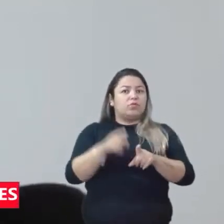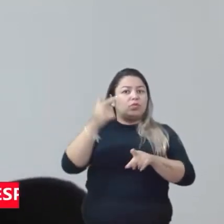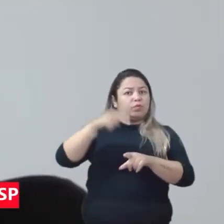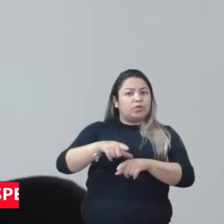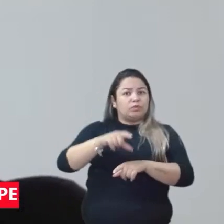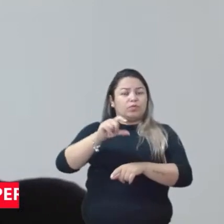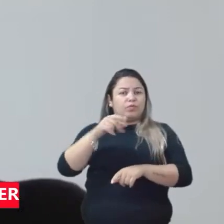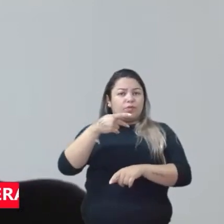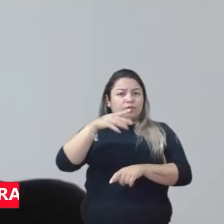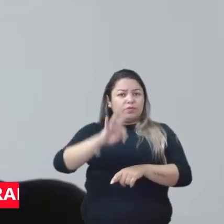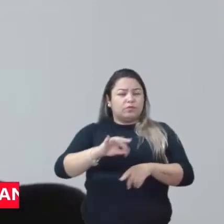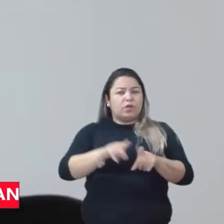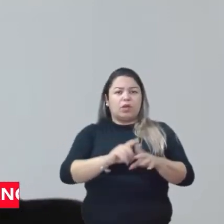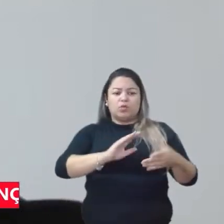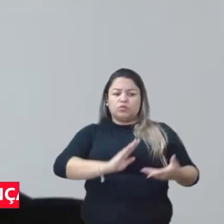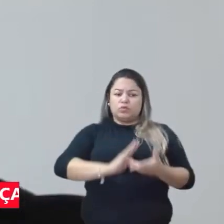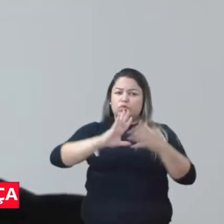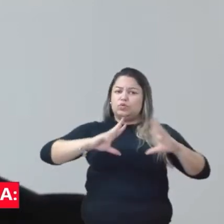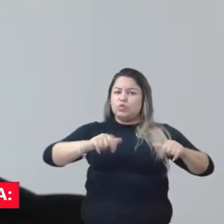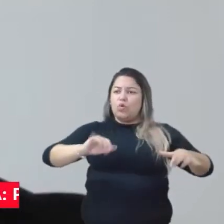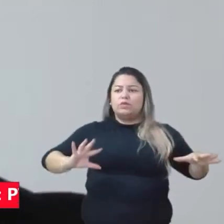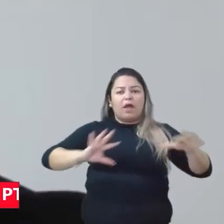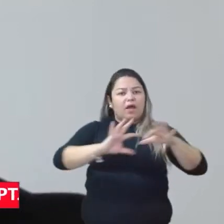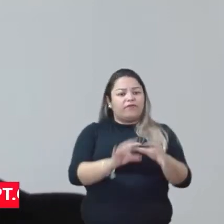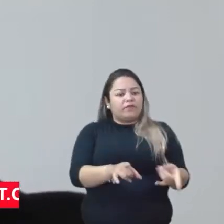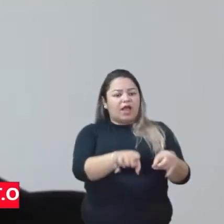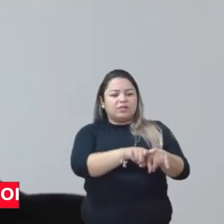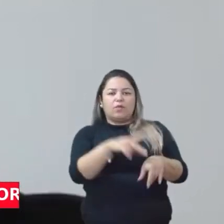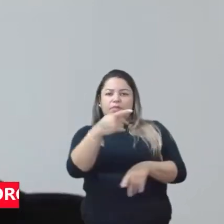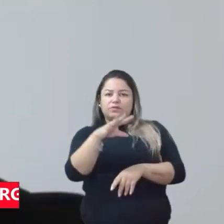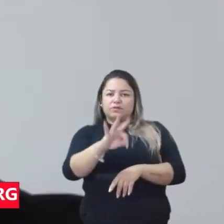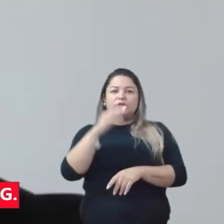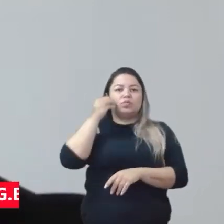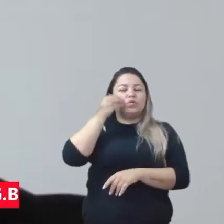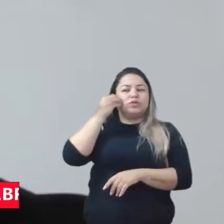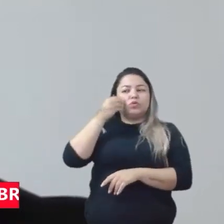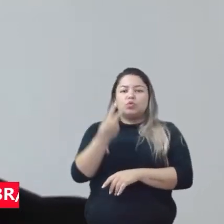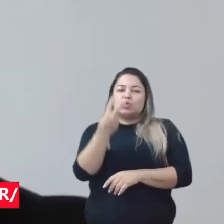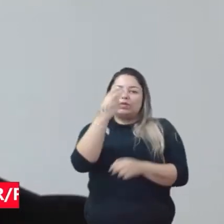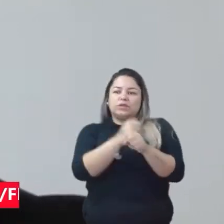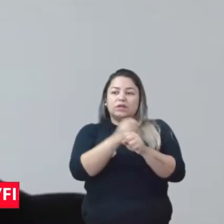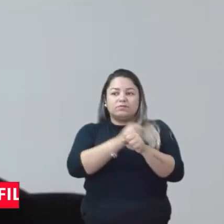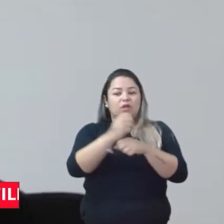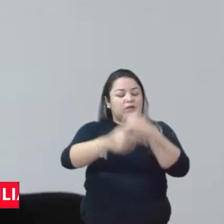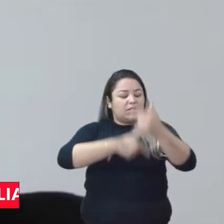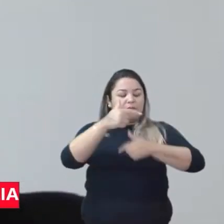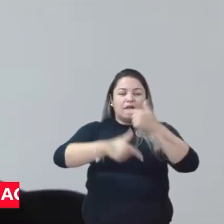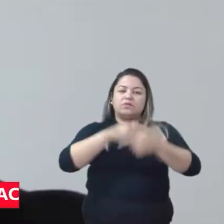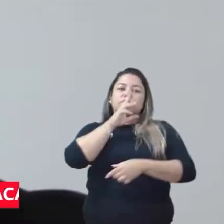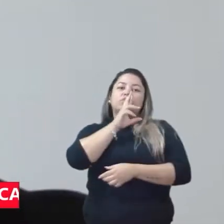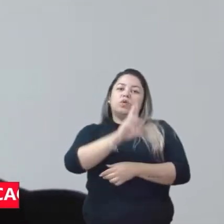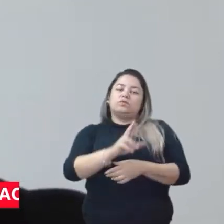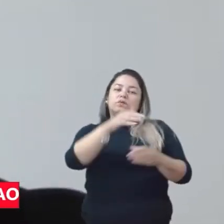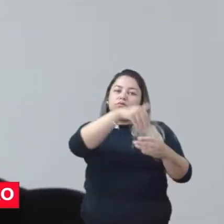mas agora nós estávamos com a Câmara toda já afiliada ao PT. Então, nós temos 2 anos já de muita experiência trabalhando dessa forma. E se o resultado